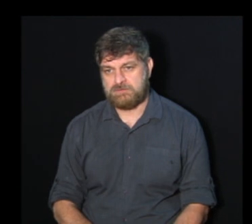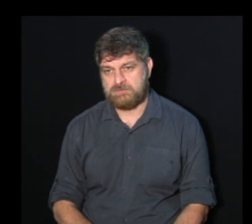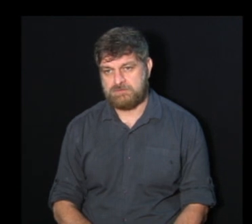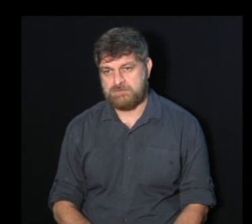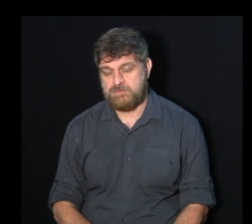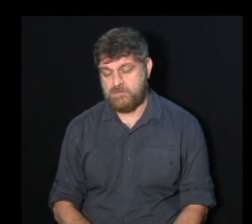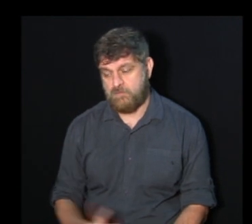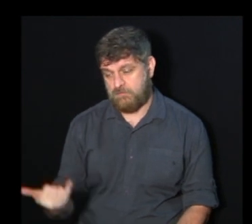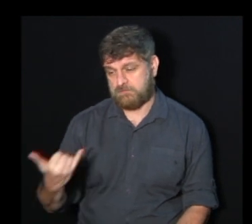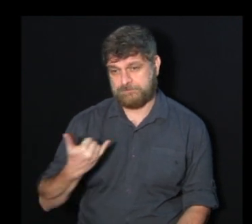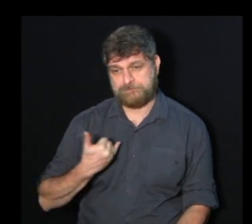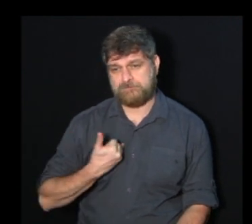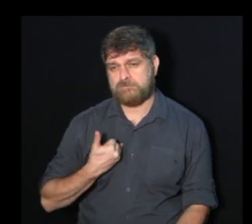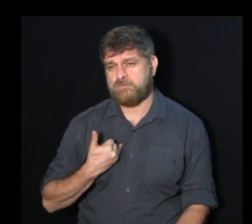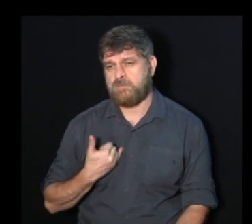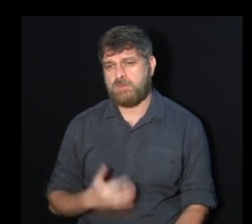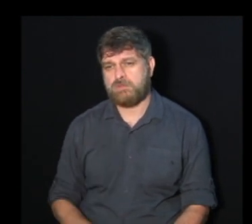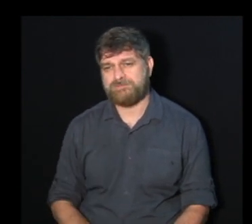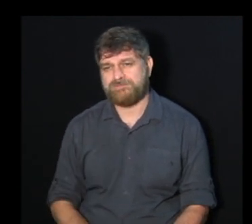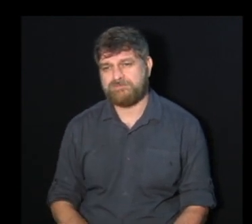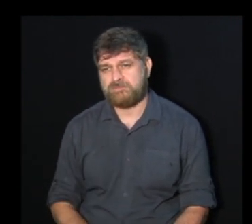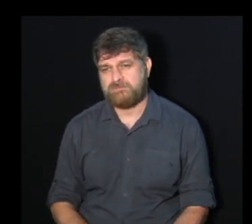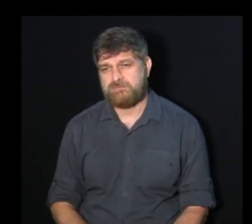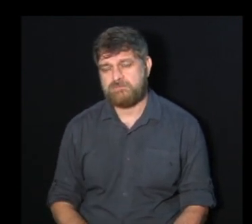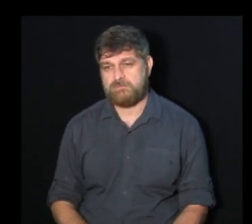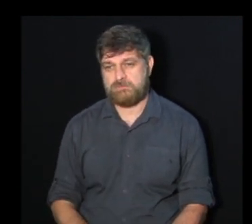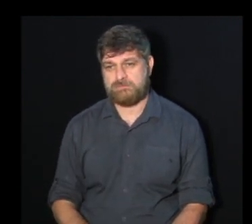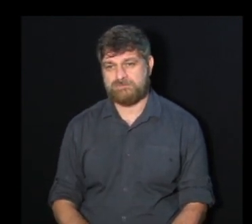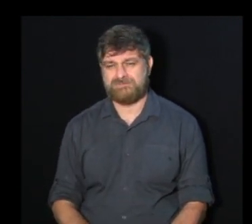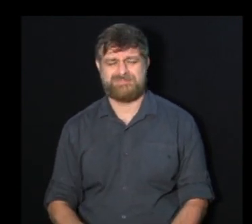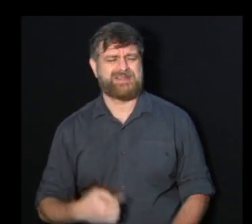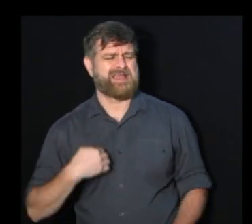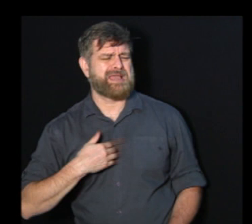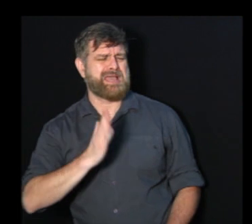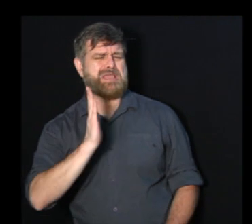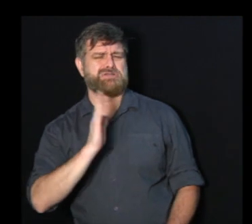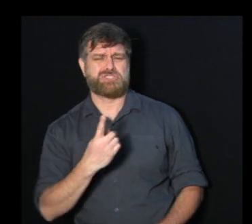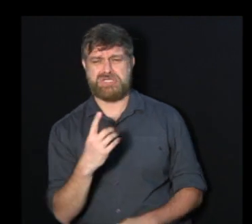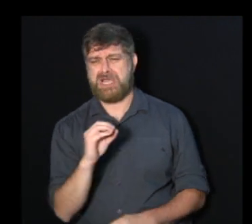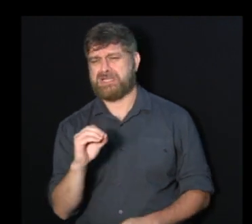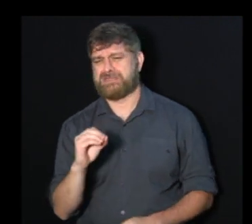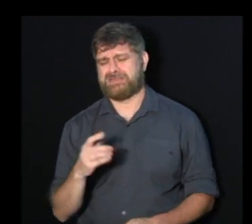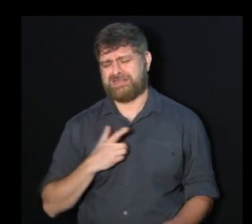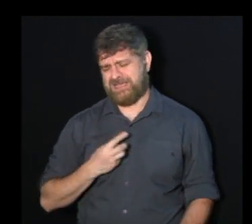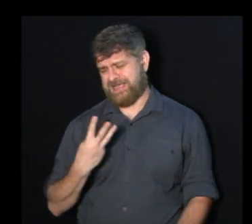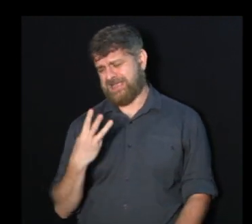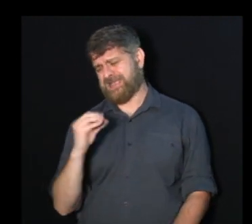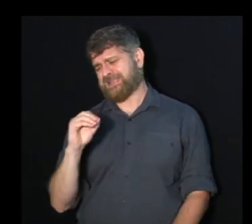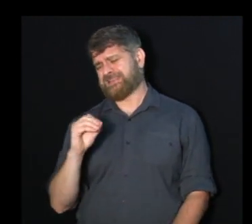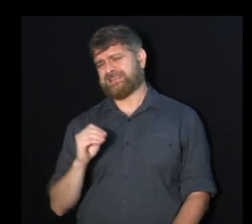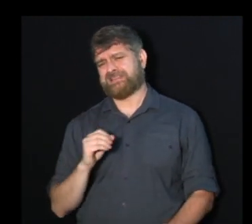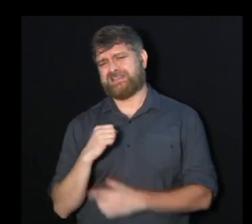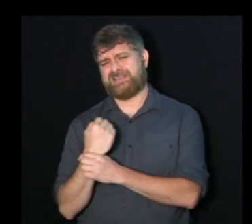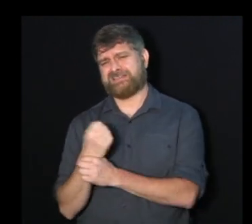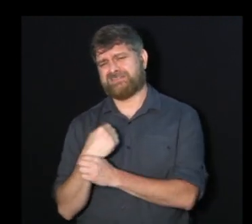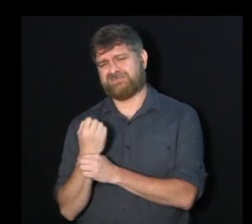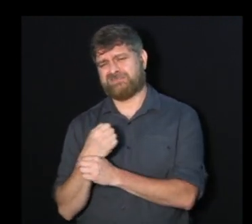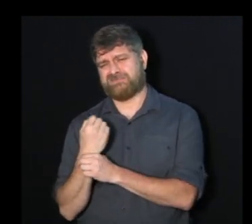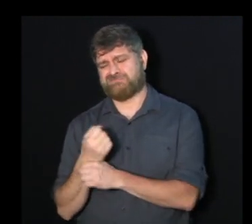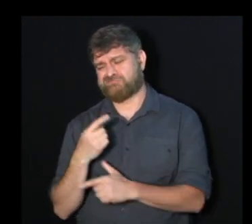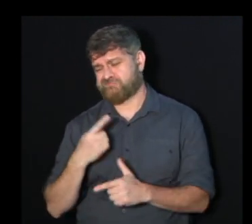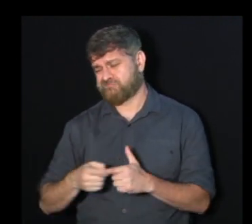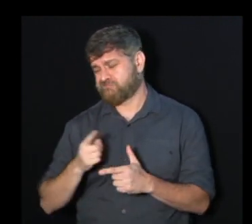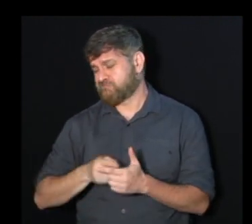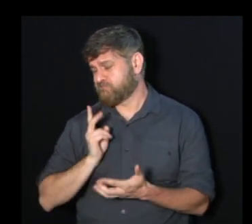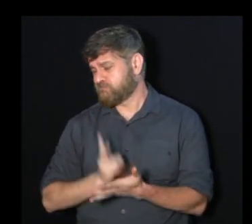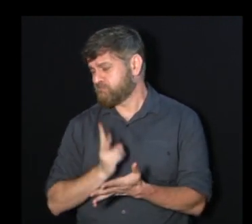Obrigada. O que eles falam para a gente... já fiz 10, 20, 30 sessões de fisioterapia e não resolve. Então,